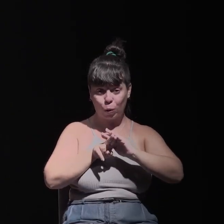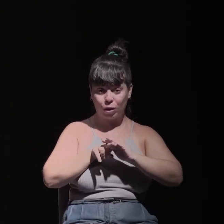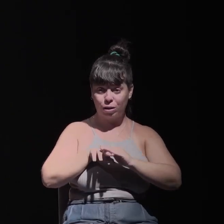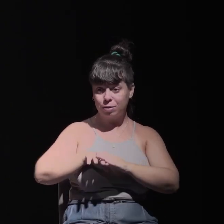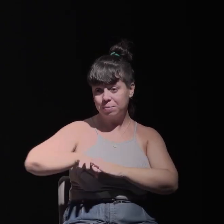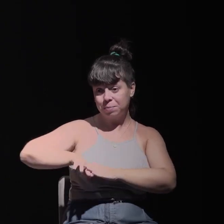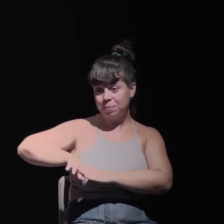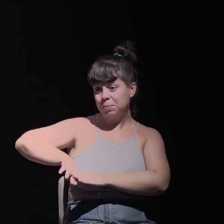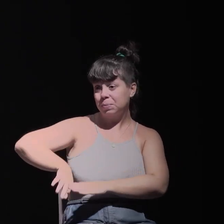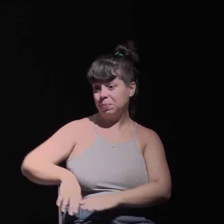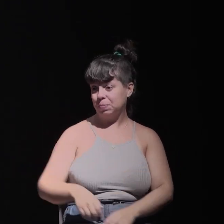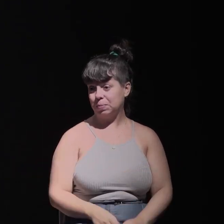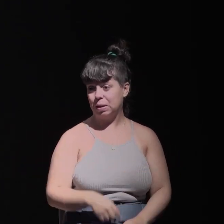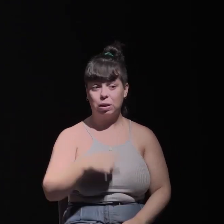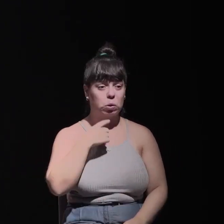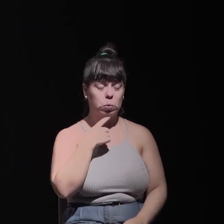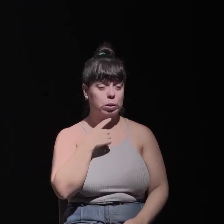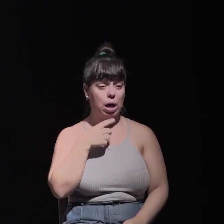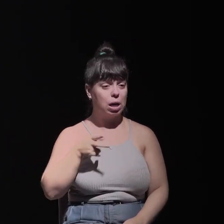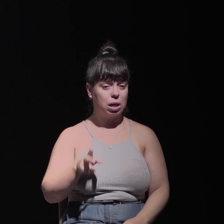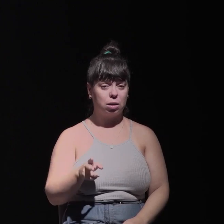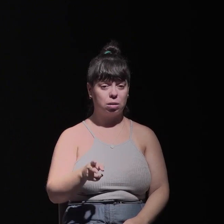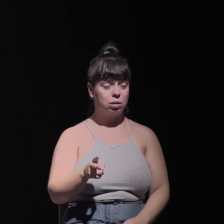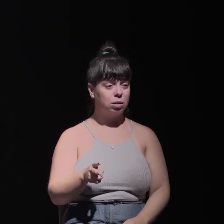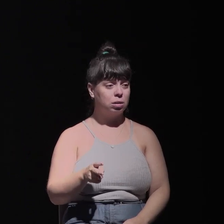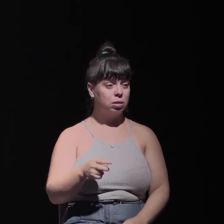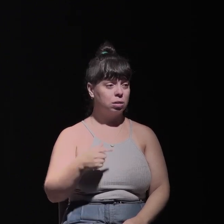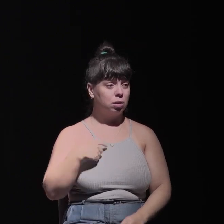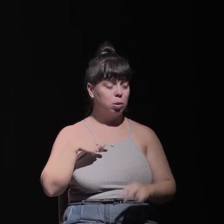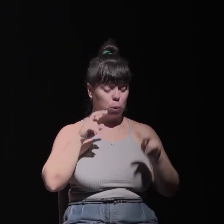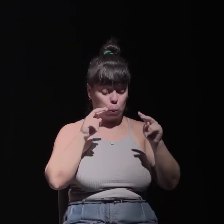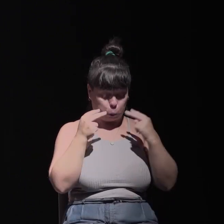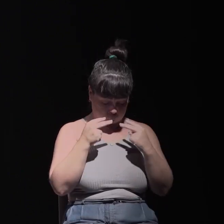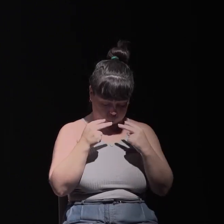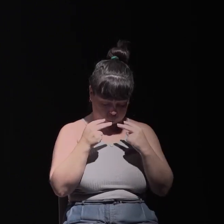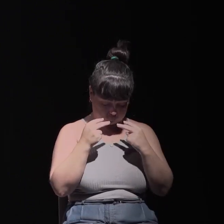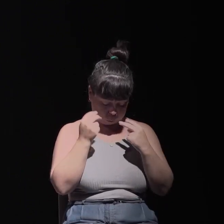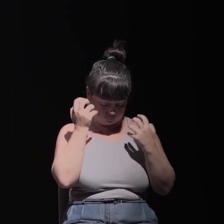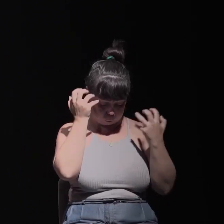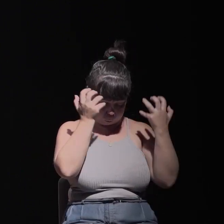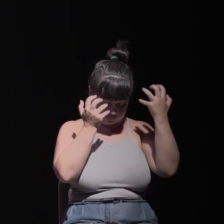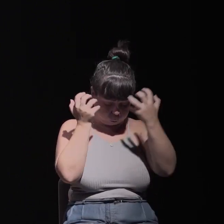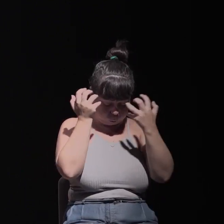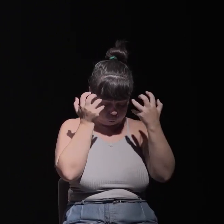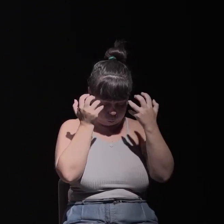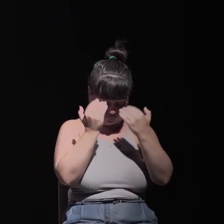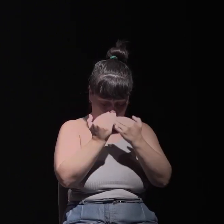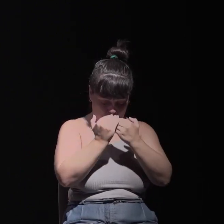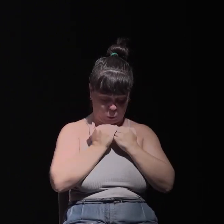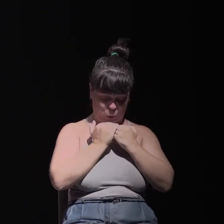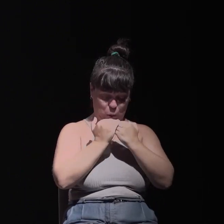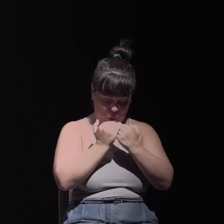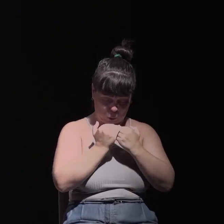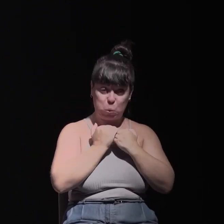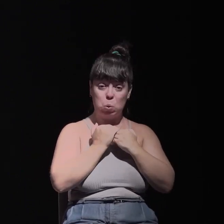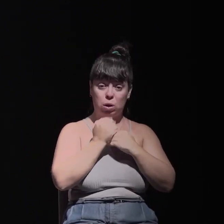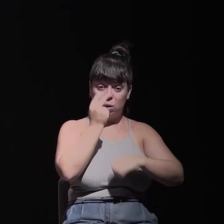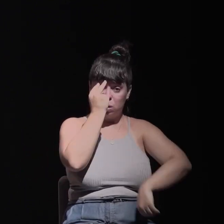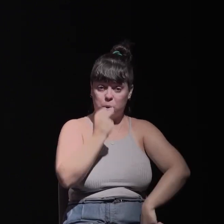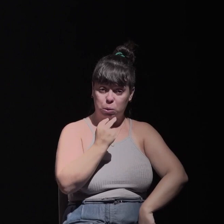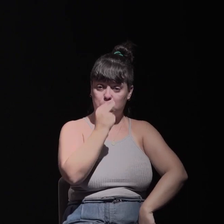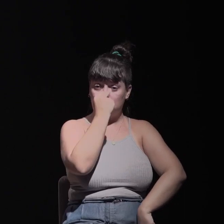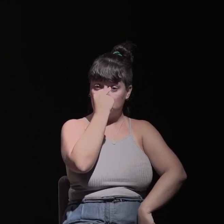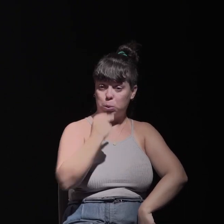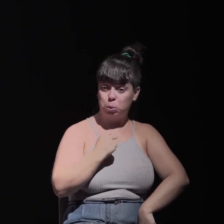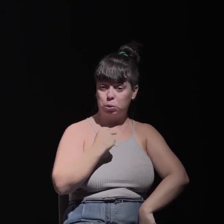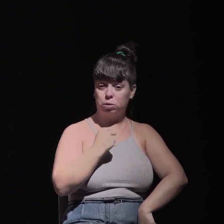gente ficar presa nas nossas paranoias, nas nossas humilhações, nas nossas